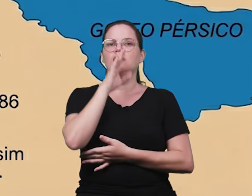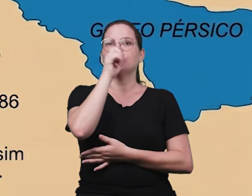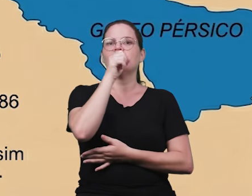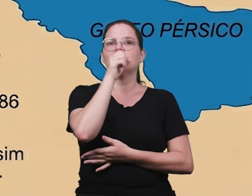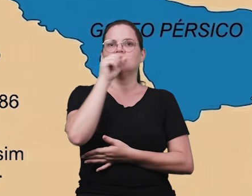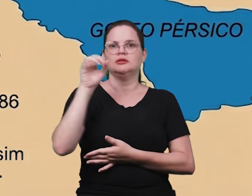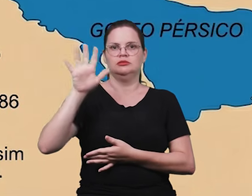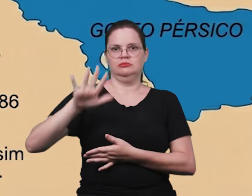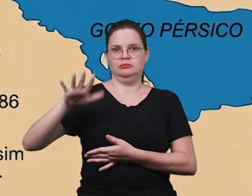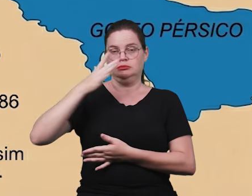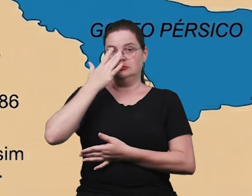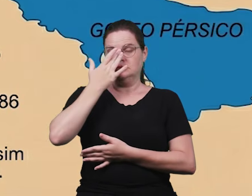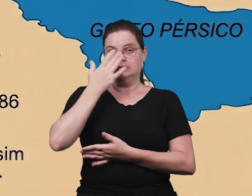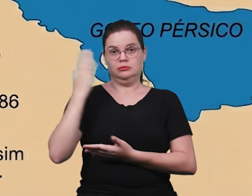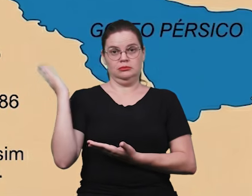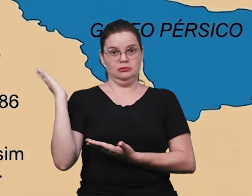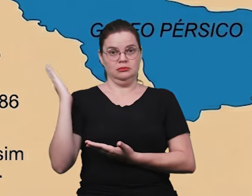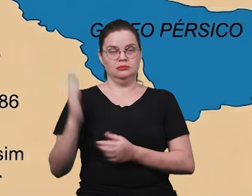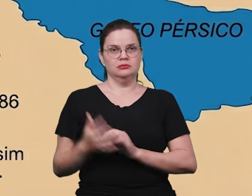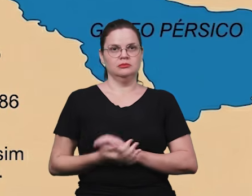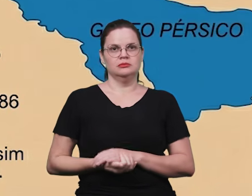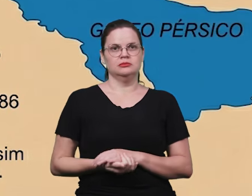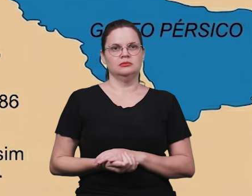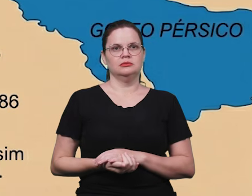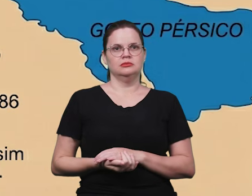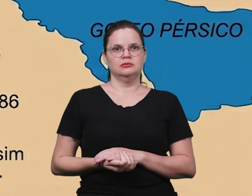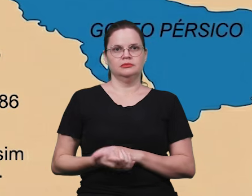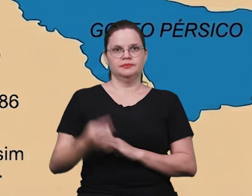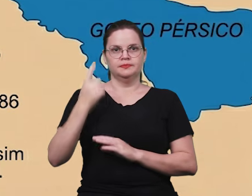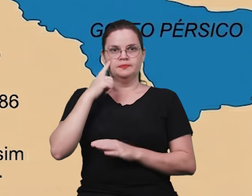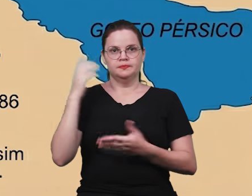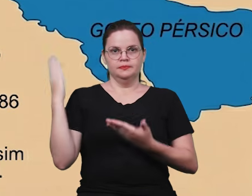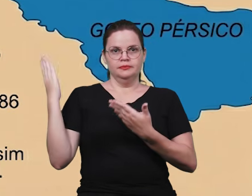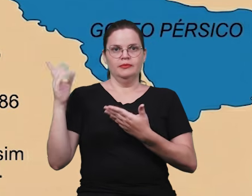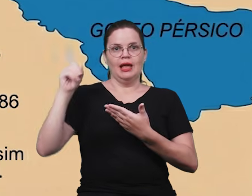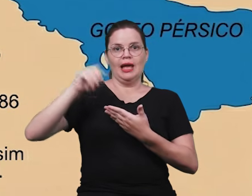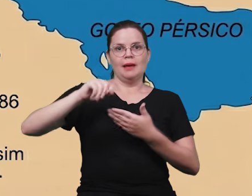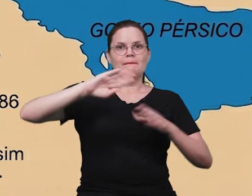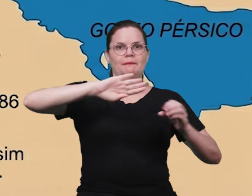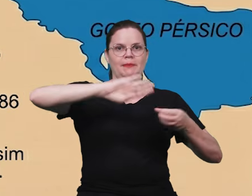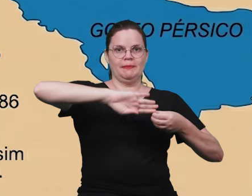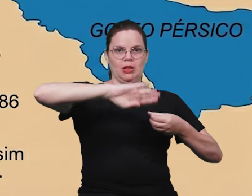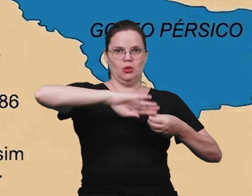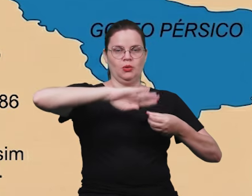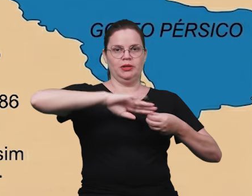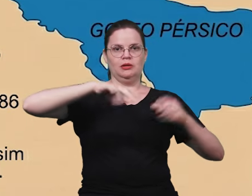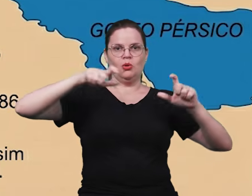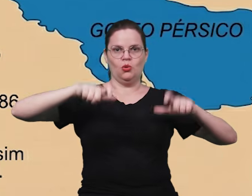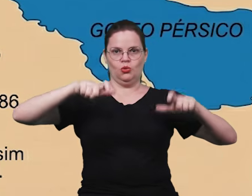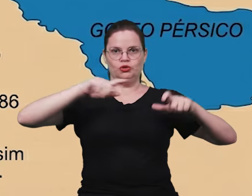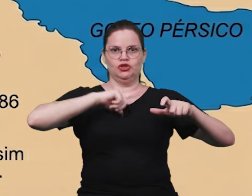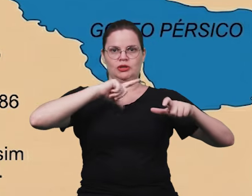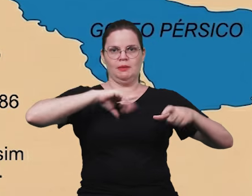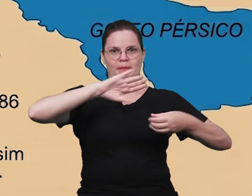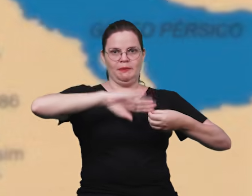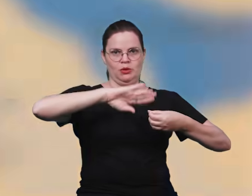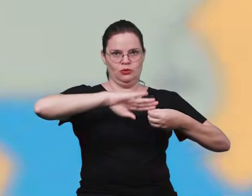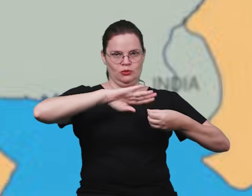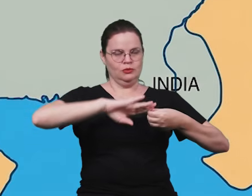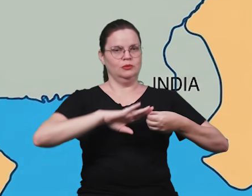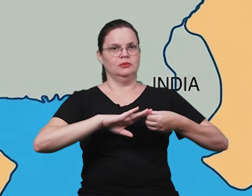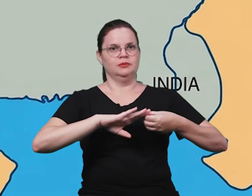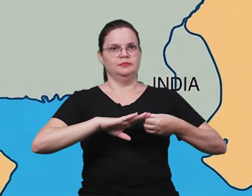Ou parecido, é a extensão do Império Babilônico. Em seguida,